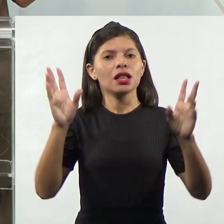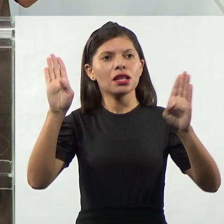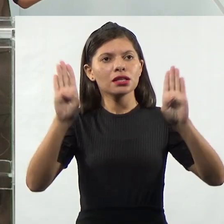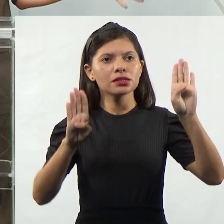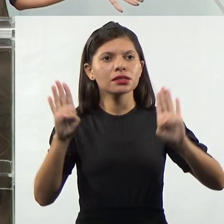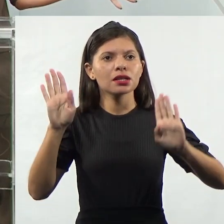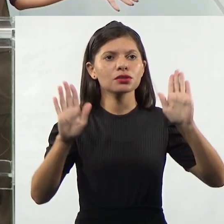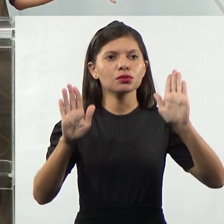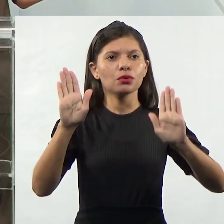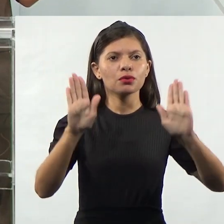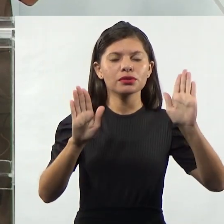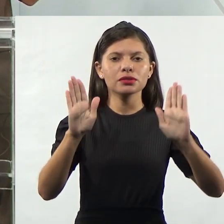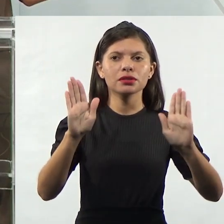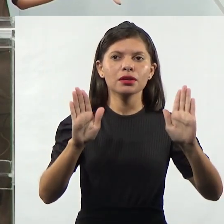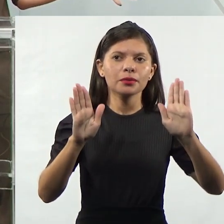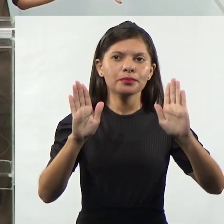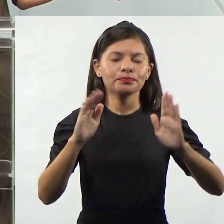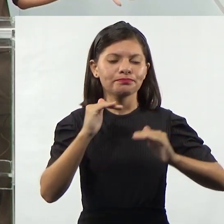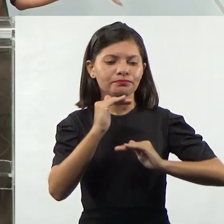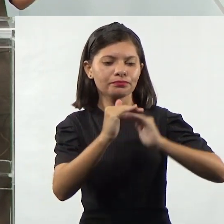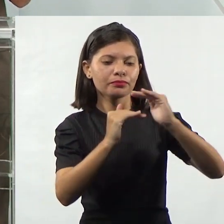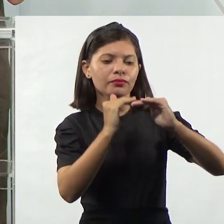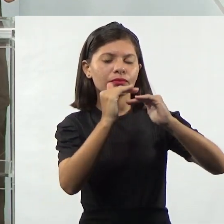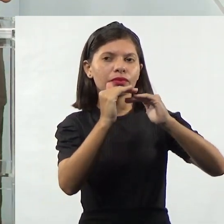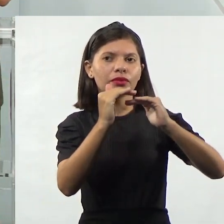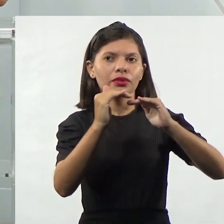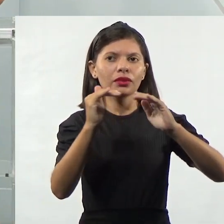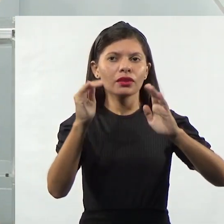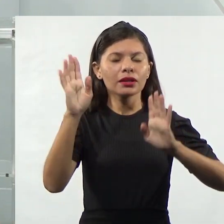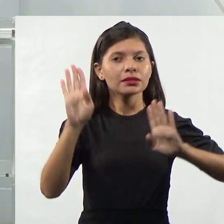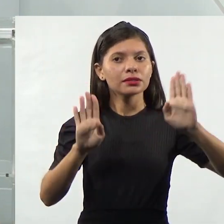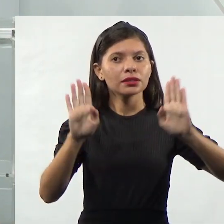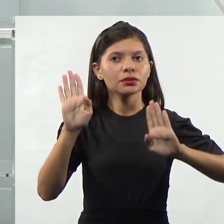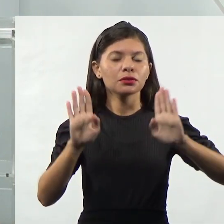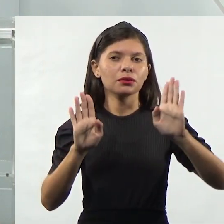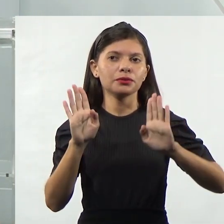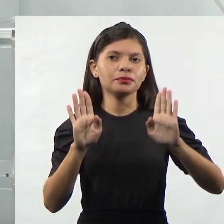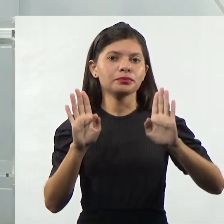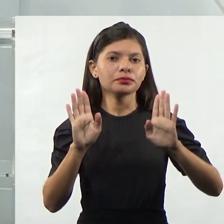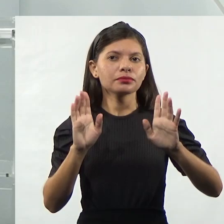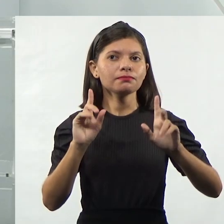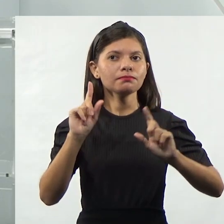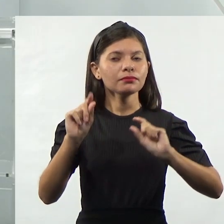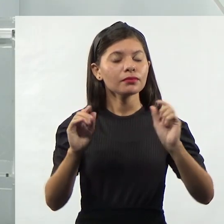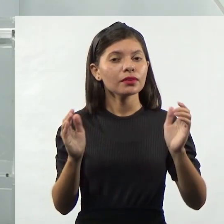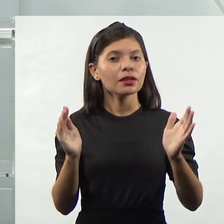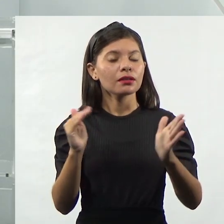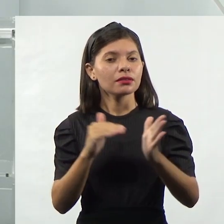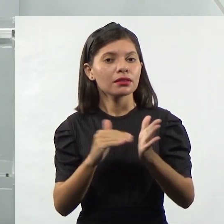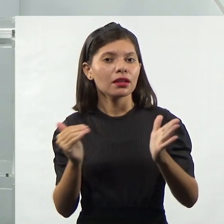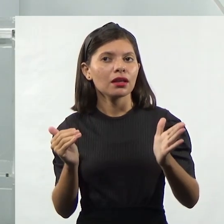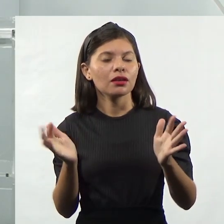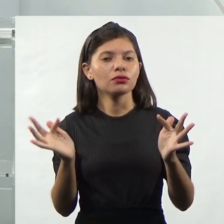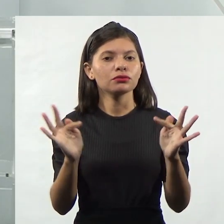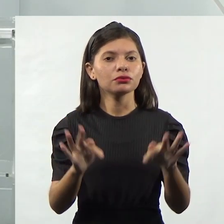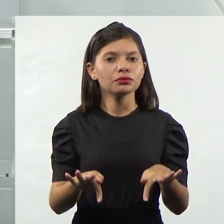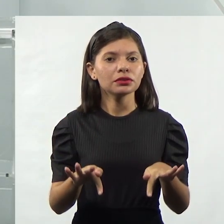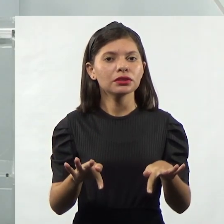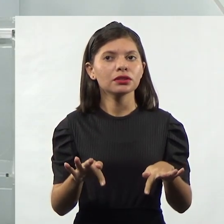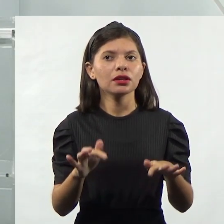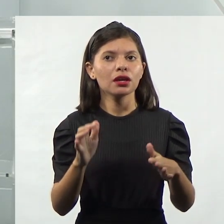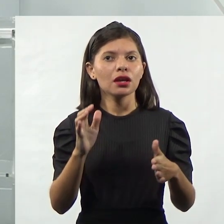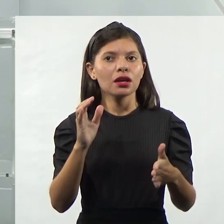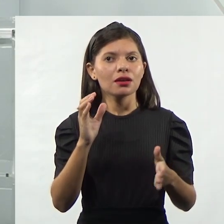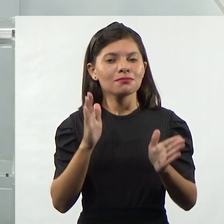de licitações, do processo licitatório e do meio para o final a gente vai ver especificamente